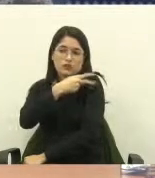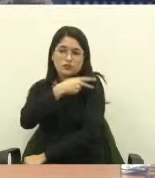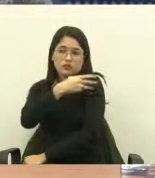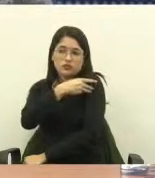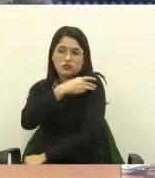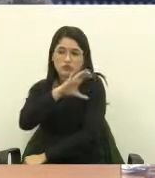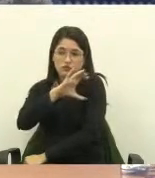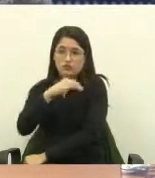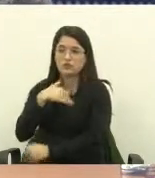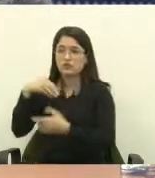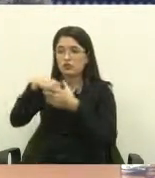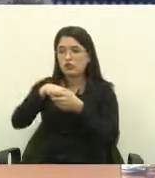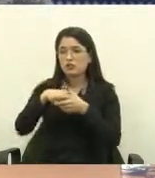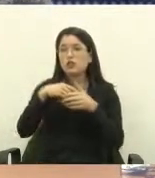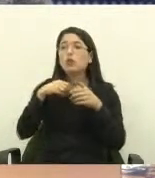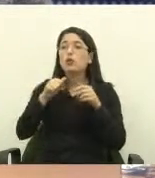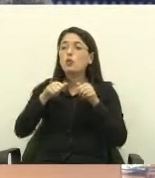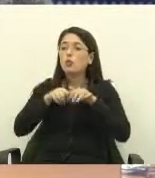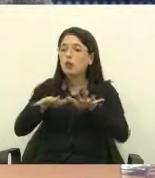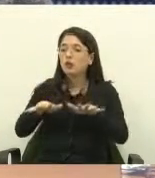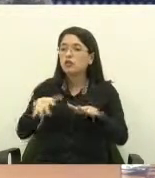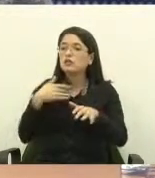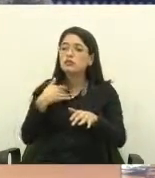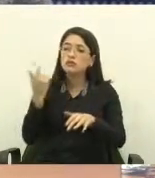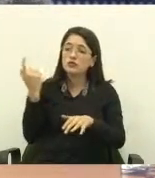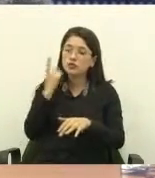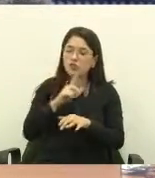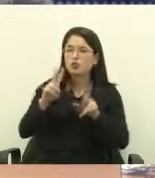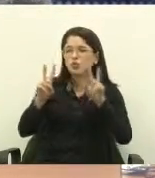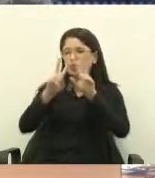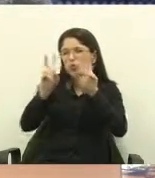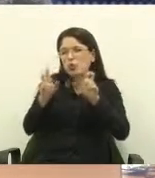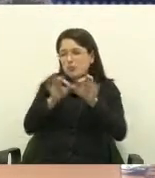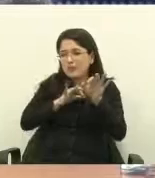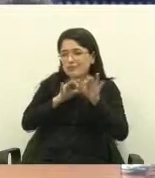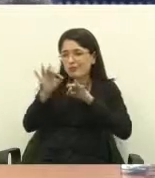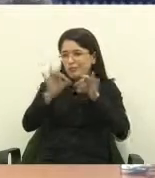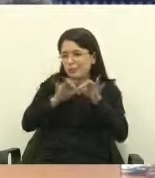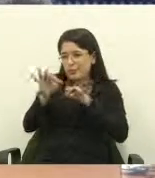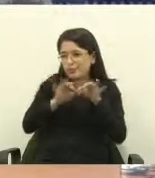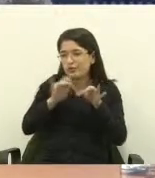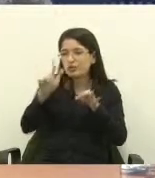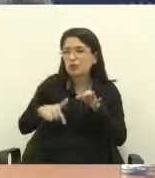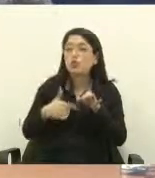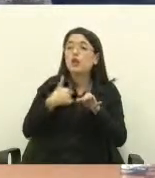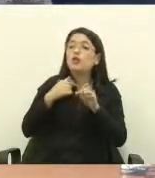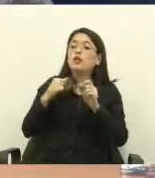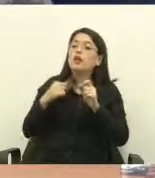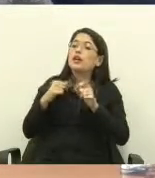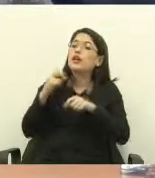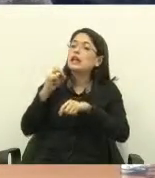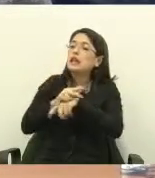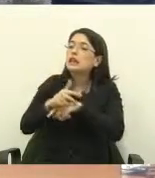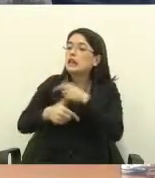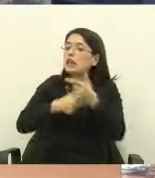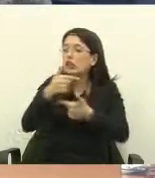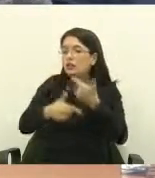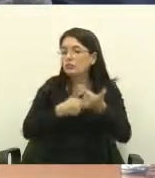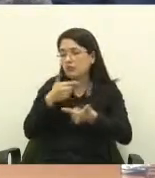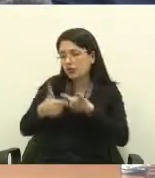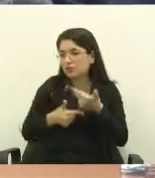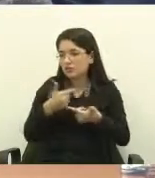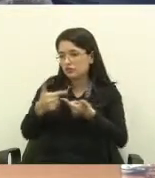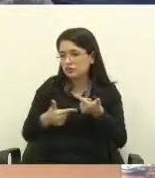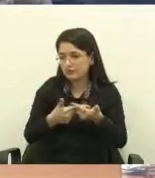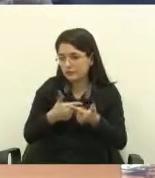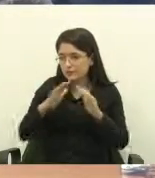chamado Empregabilidade Escola. É um programa voltado para o jovem, onde nós levamos a Secretaria